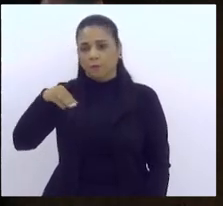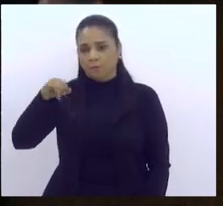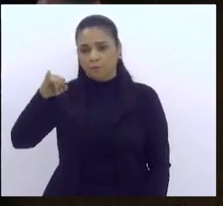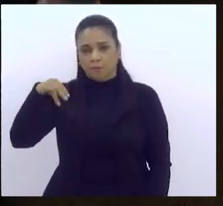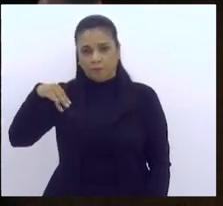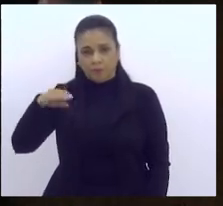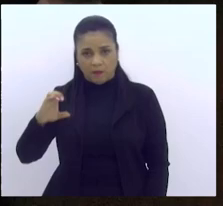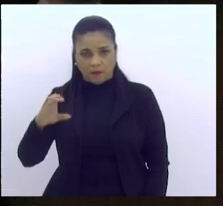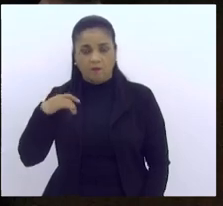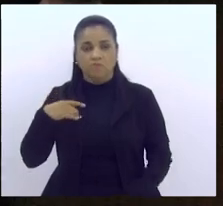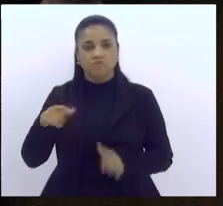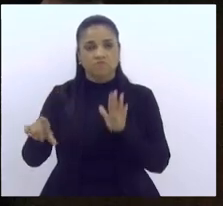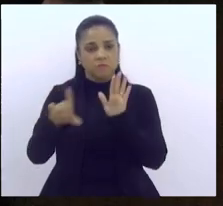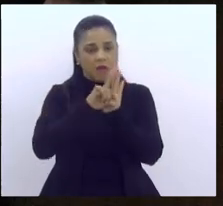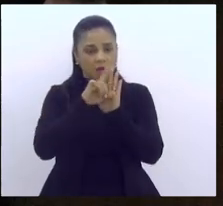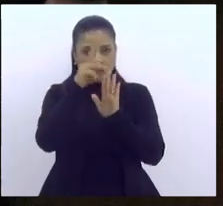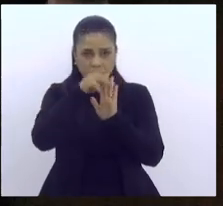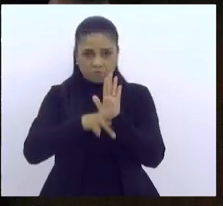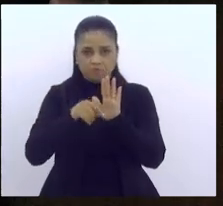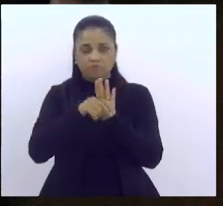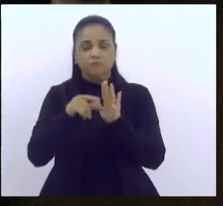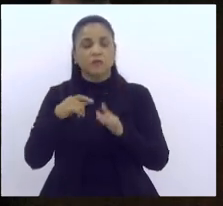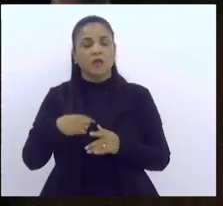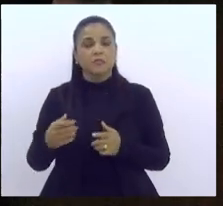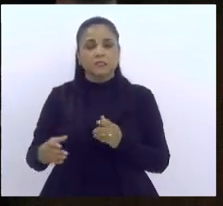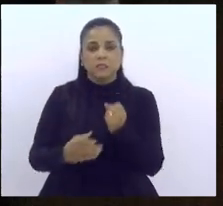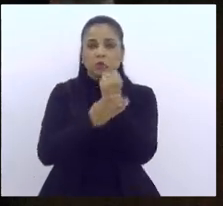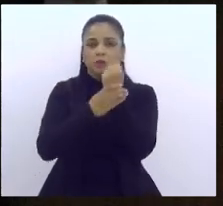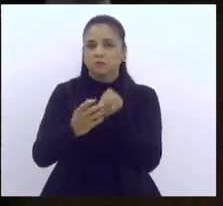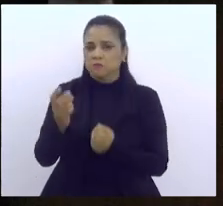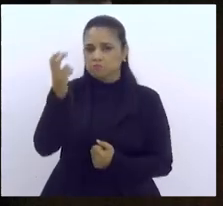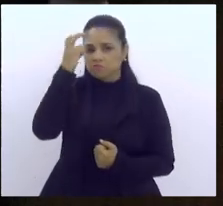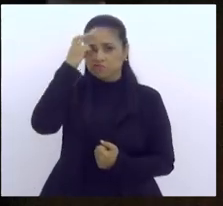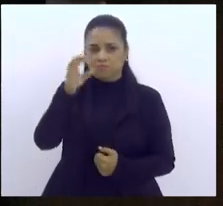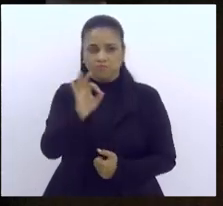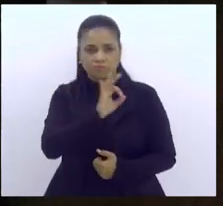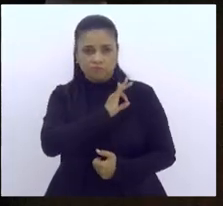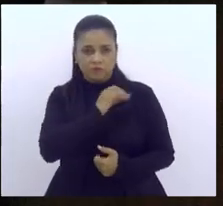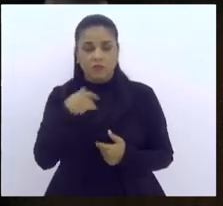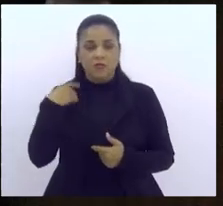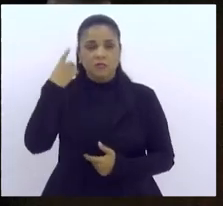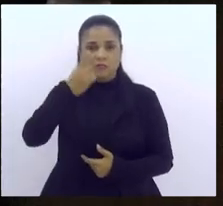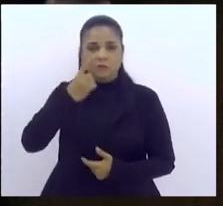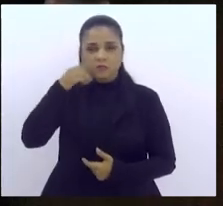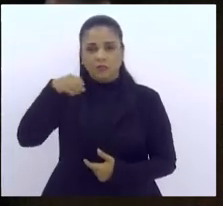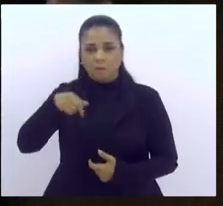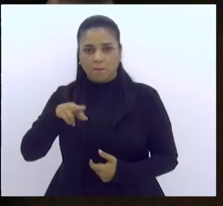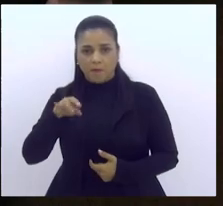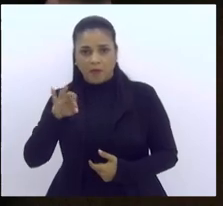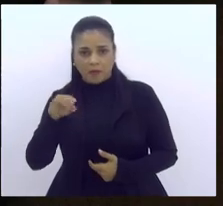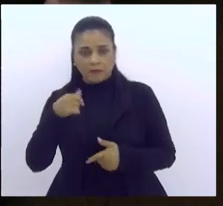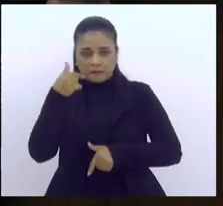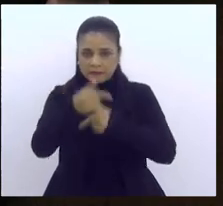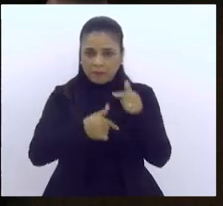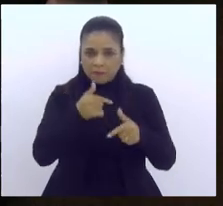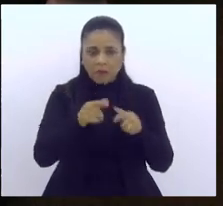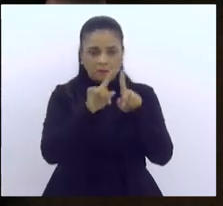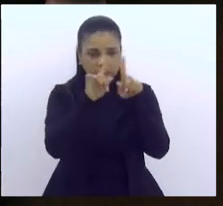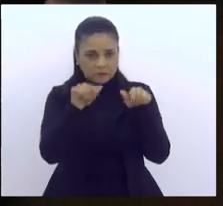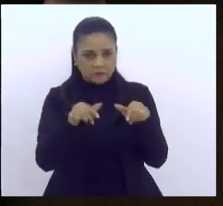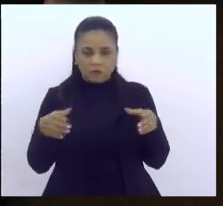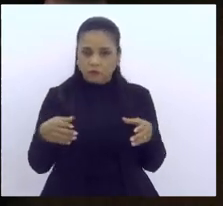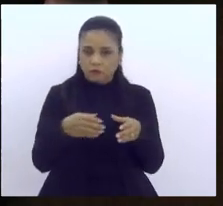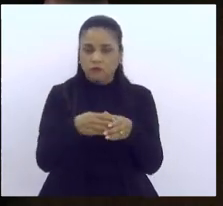fortalecer a segurança, a polícia de inteligência. Deputada Marta Rocha faz um trabalho na Comissão de Servidores. Deputado